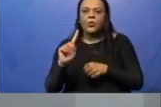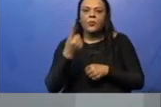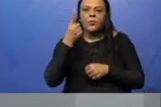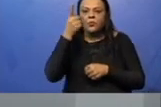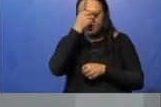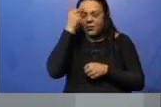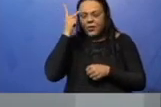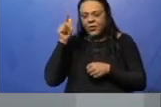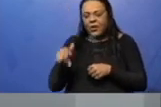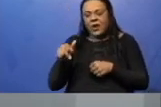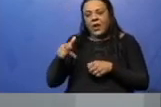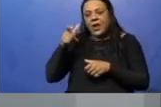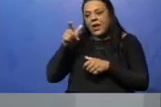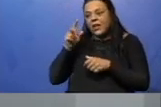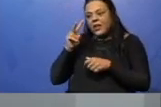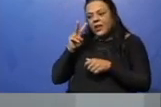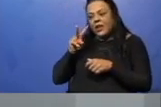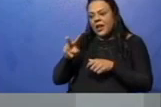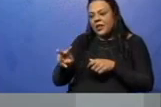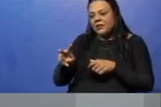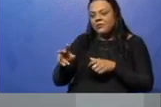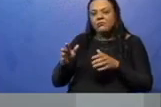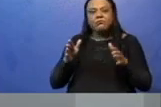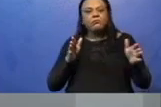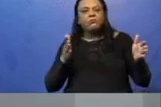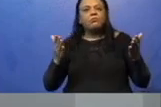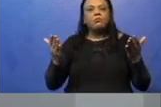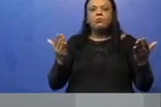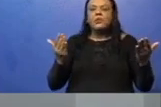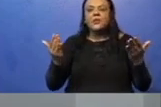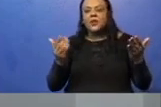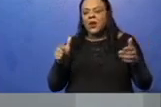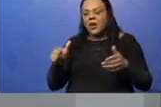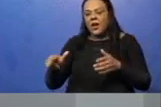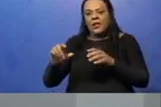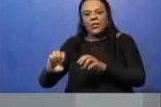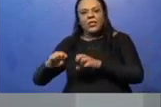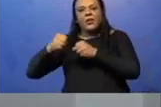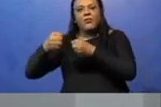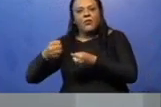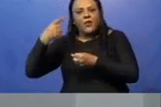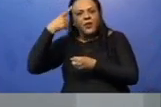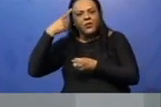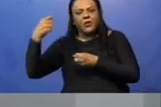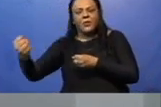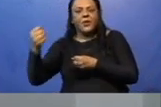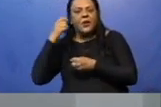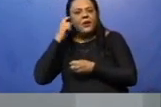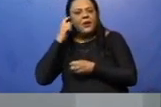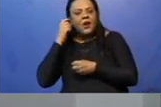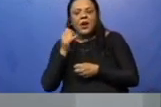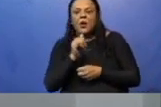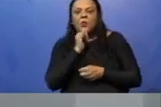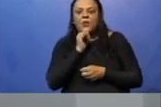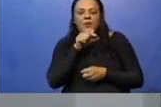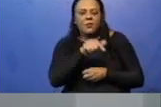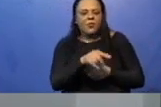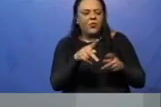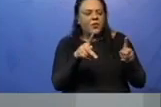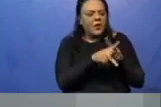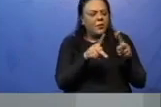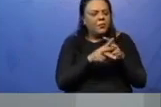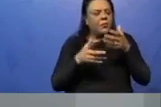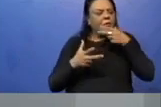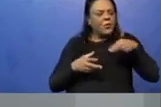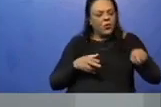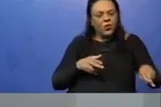vai contar o lado dele. Então, ele não é imparcial. Ele vai defender, igual quando você briga com o seu irmão, você vai contar para sua mãe. Você conta exatamente o que